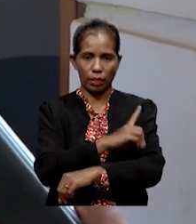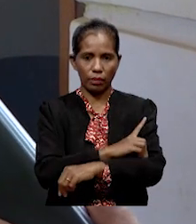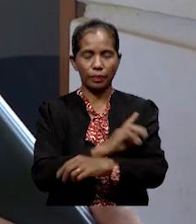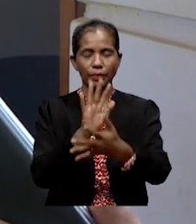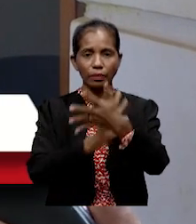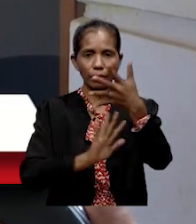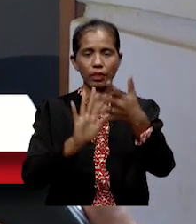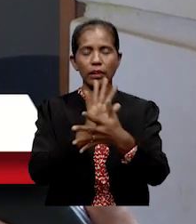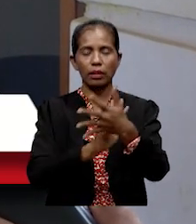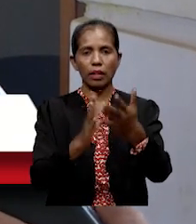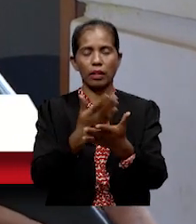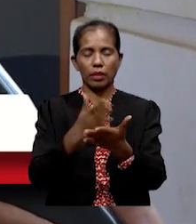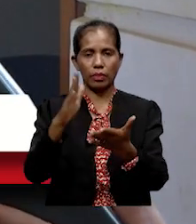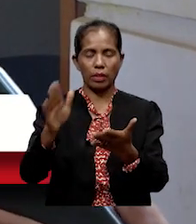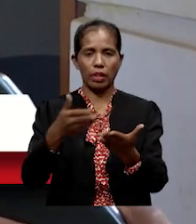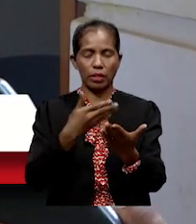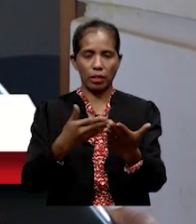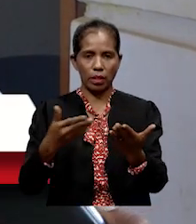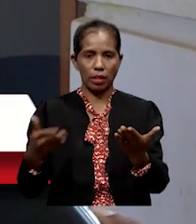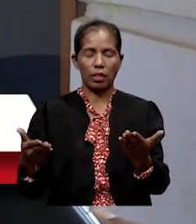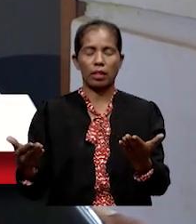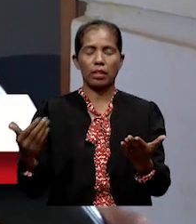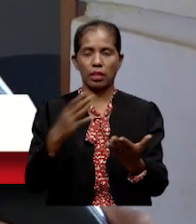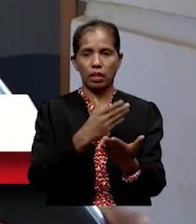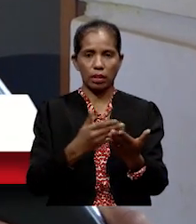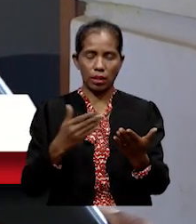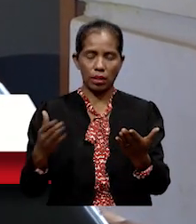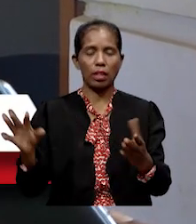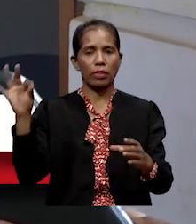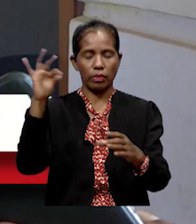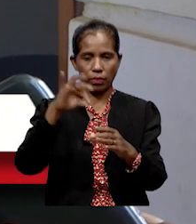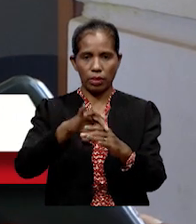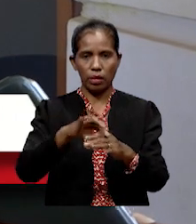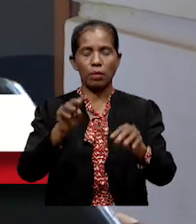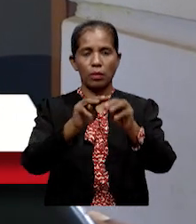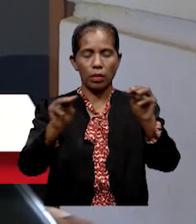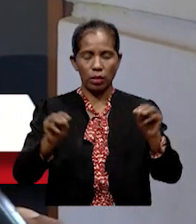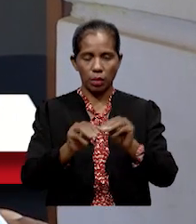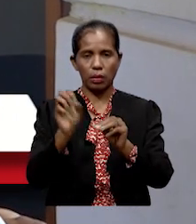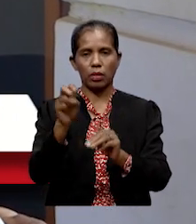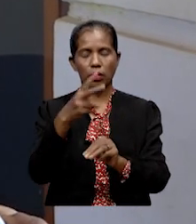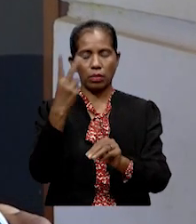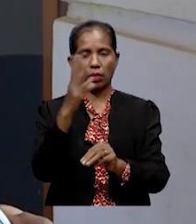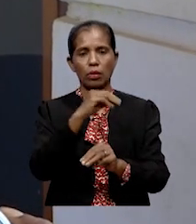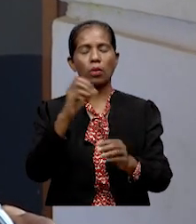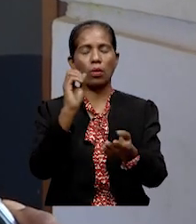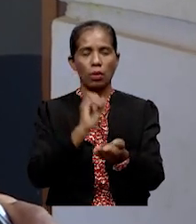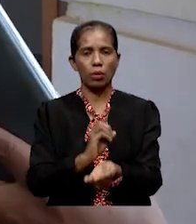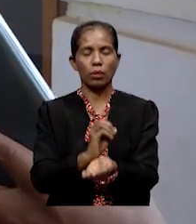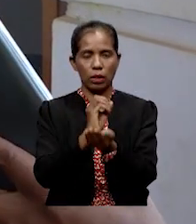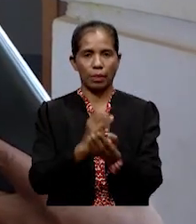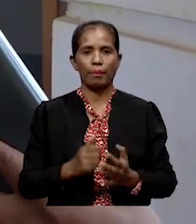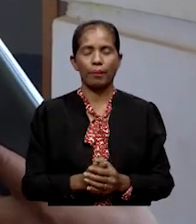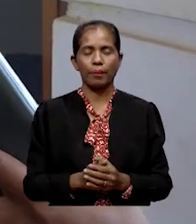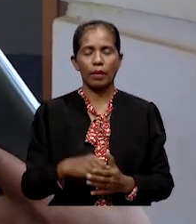cerimônia de distribuição de material sensitivo no nosso não sensitivo, no município de São José em Rua, no nosso diáspora.